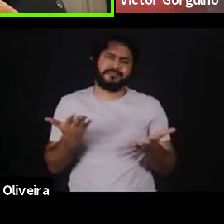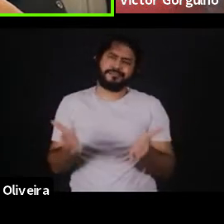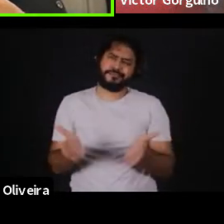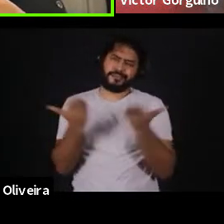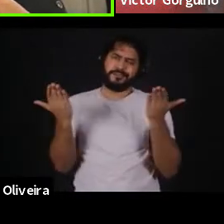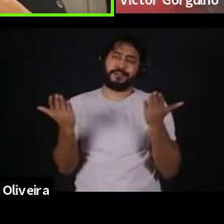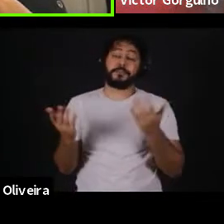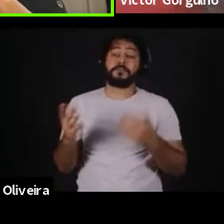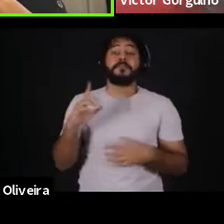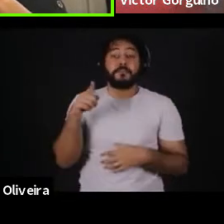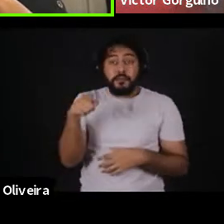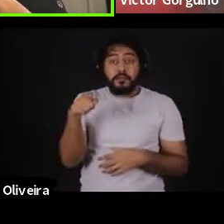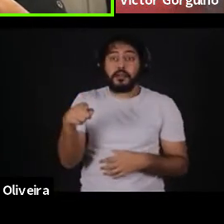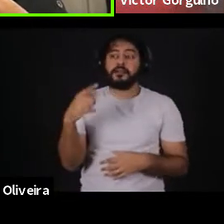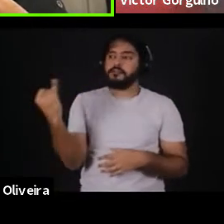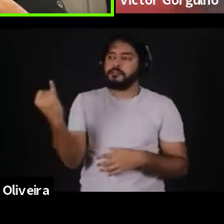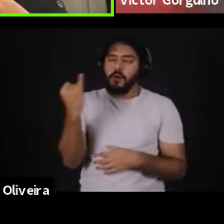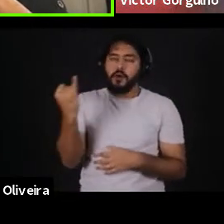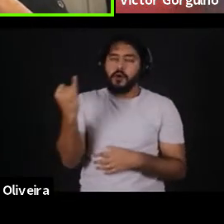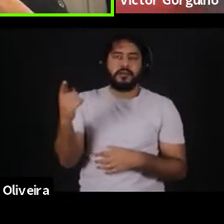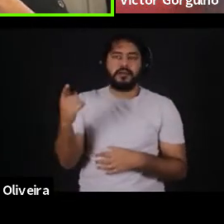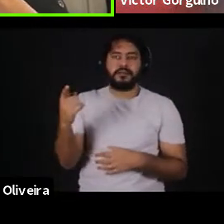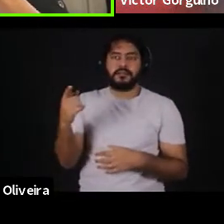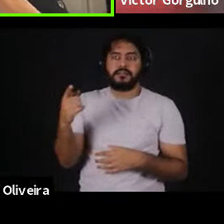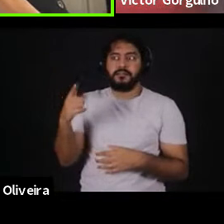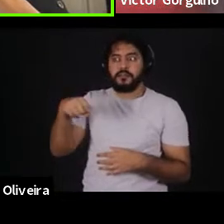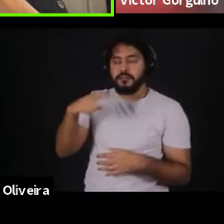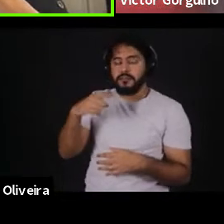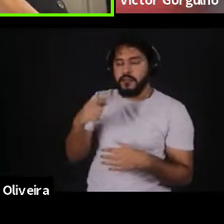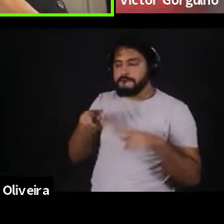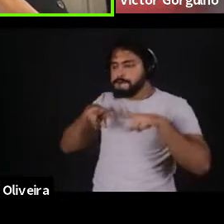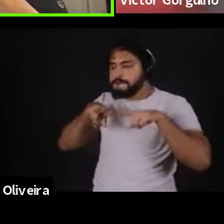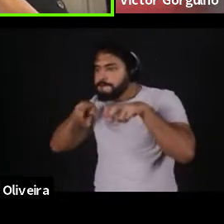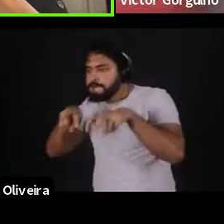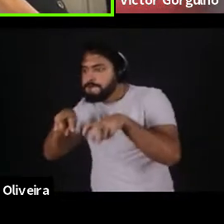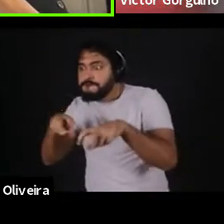essa predisposição ao inesperado. E aí,